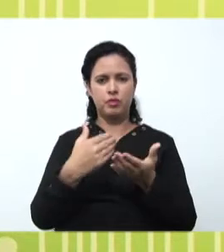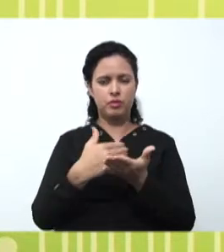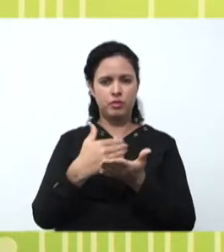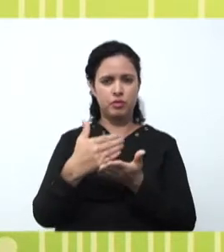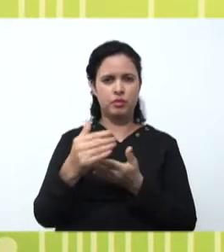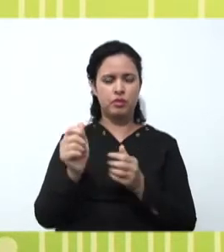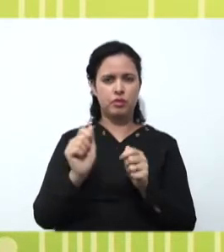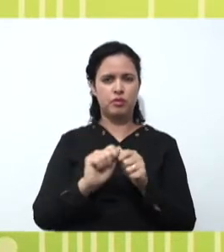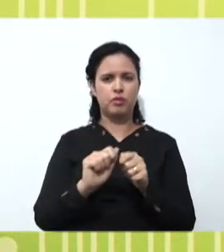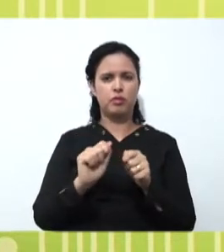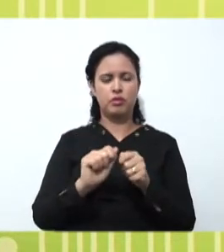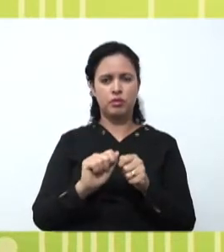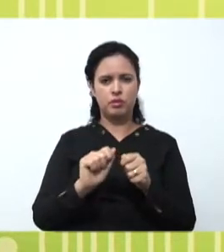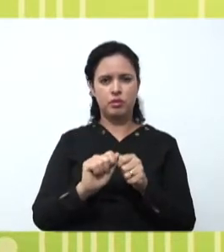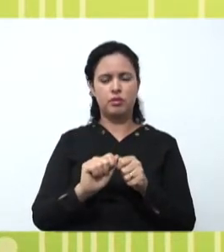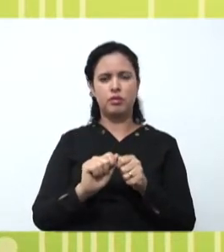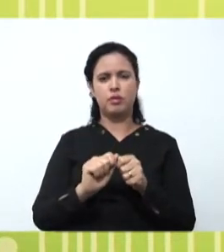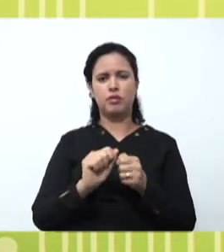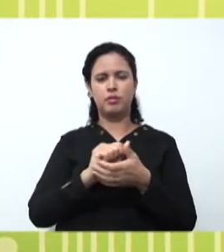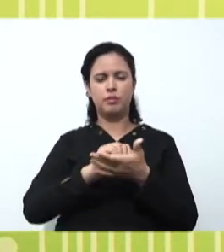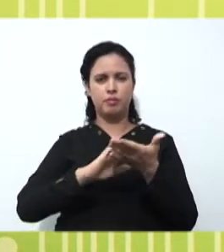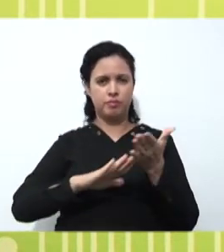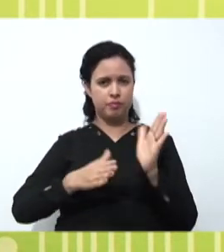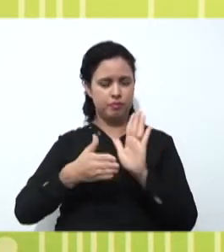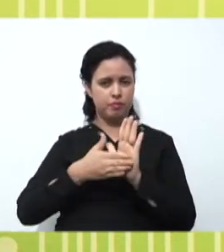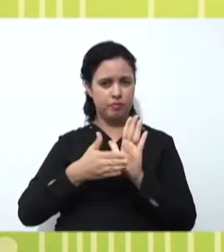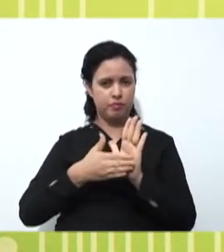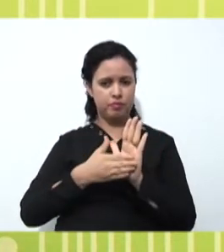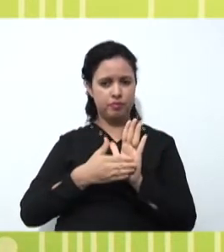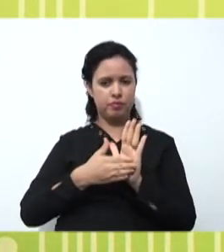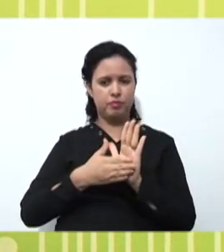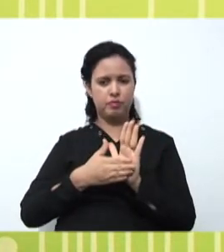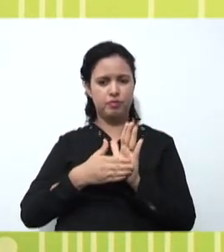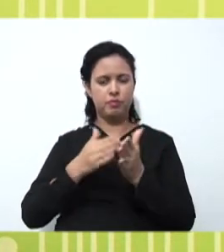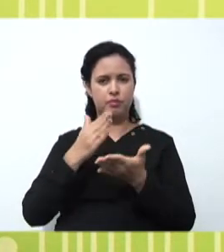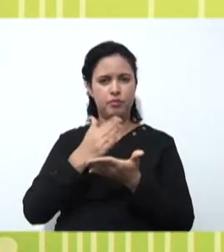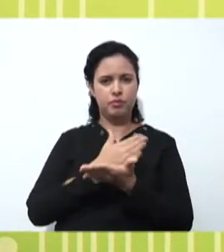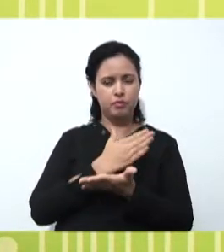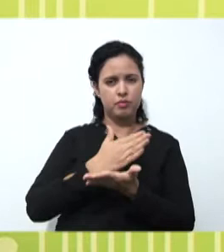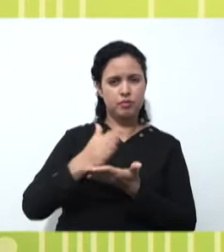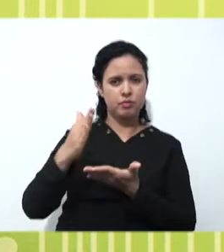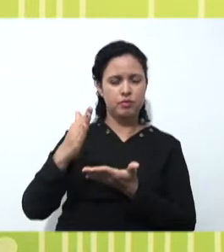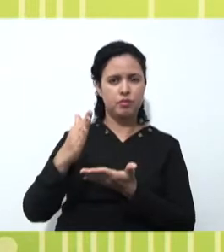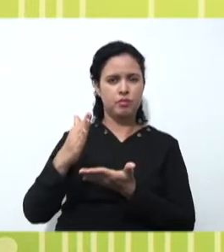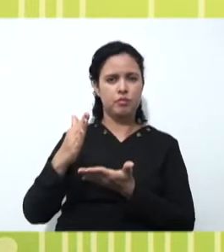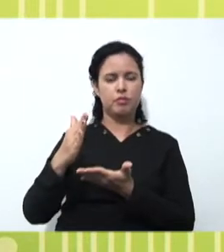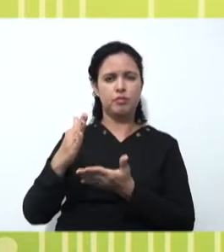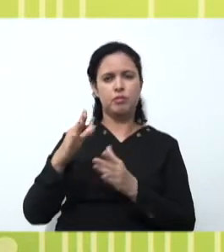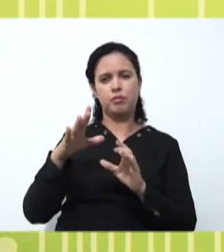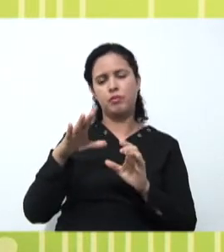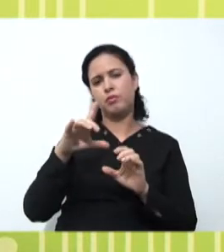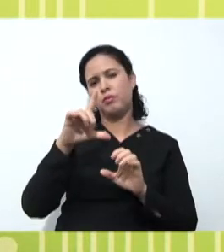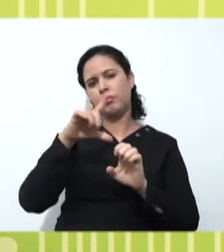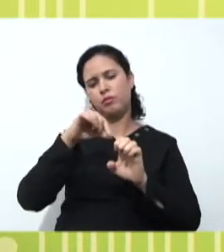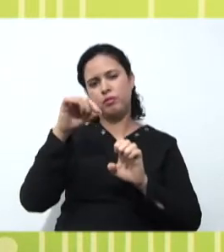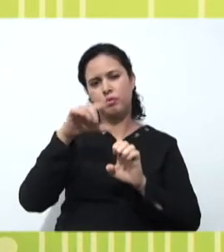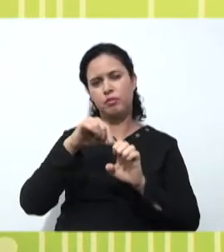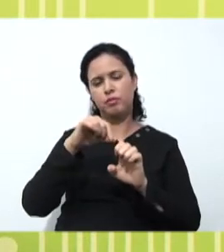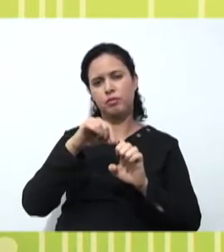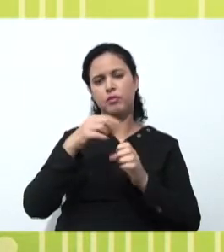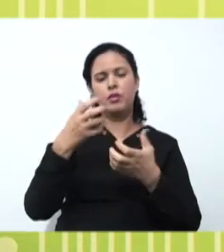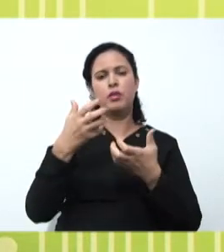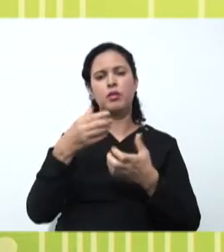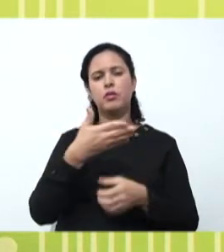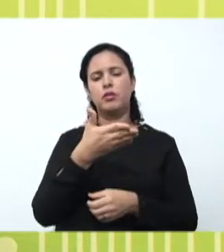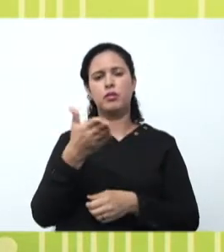fazer a atividade que está proposta aí. Nós separamos alguns casos de empreendedores e eu gostaria que